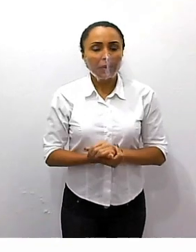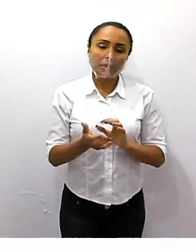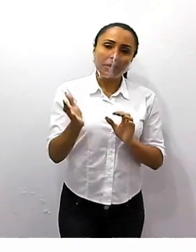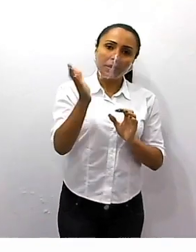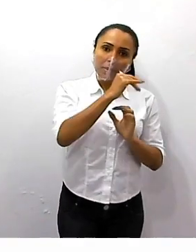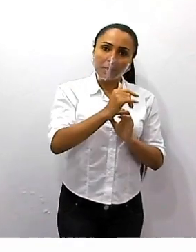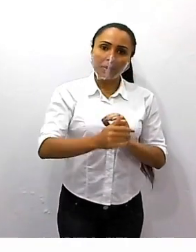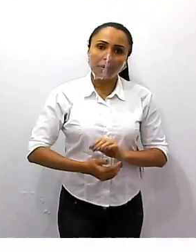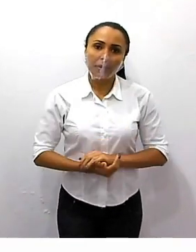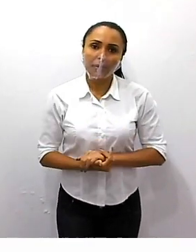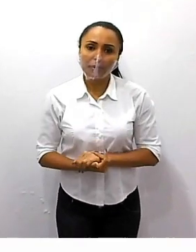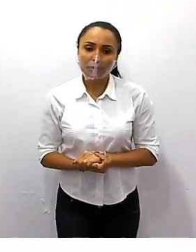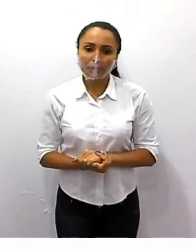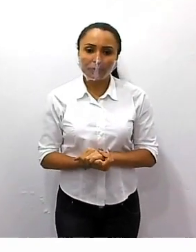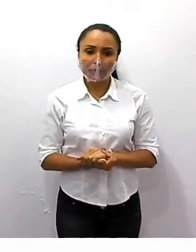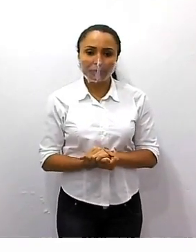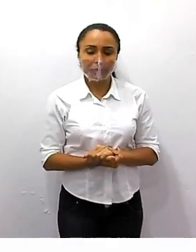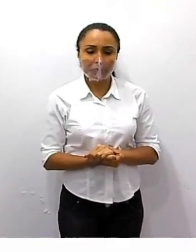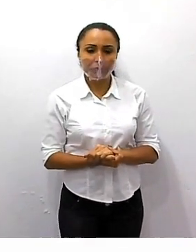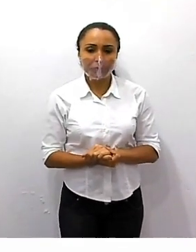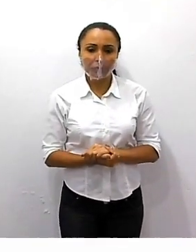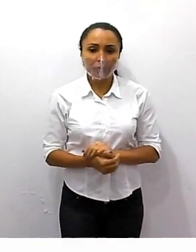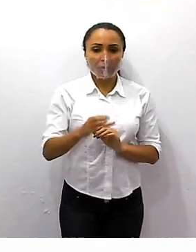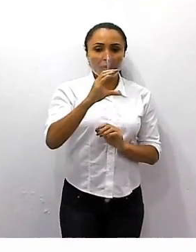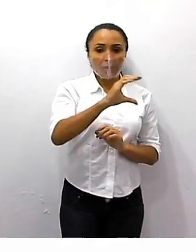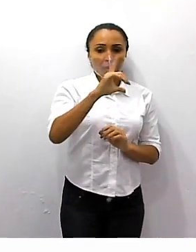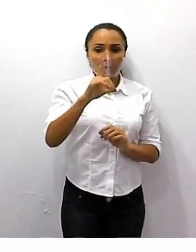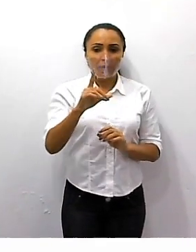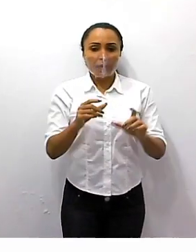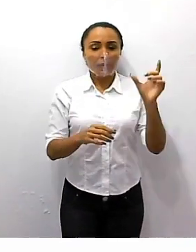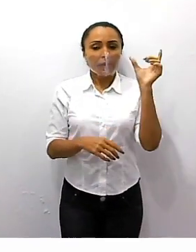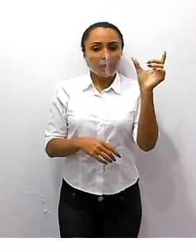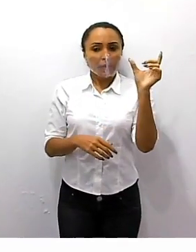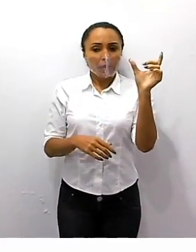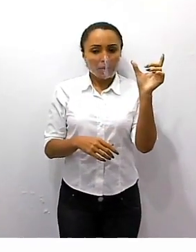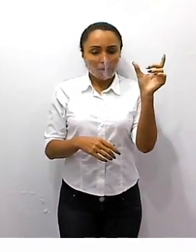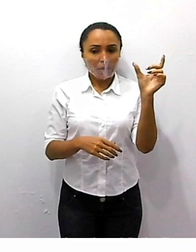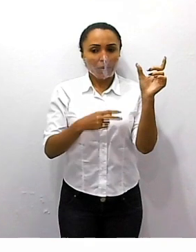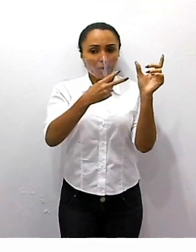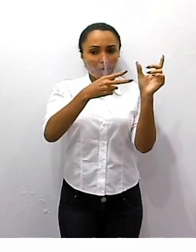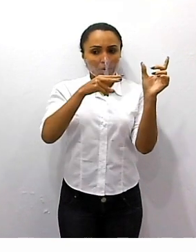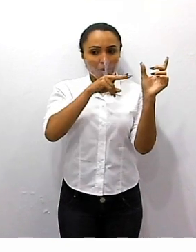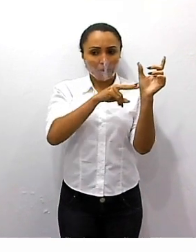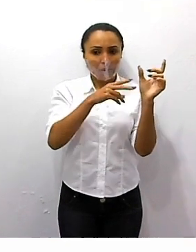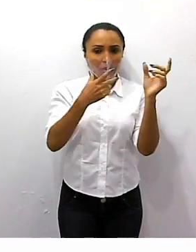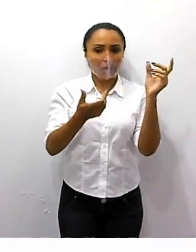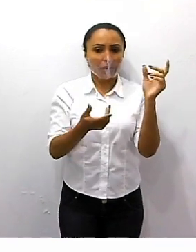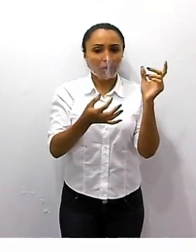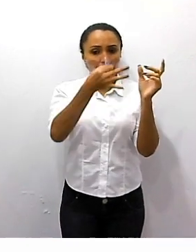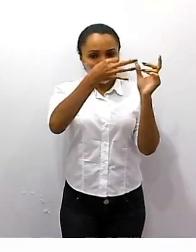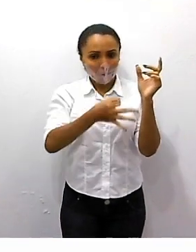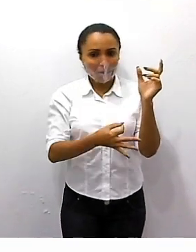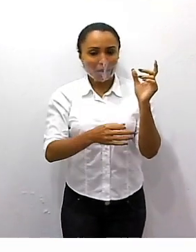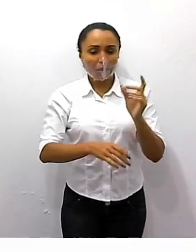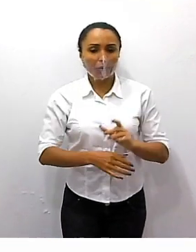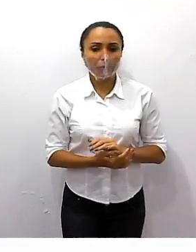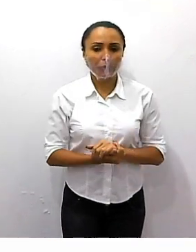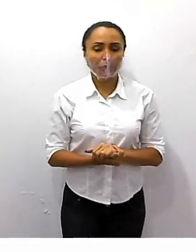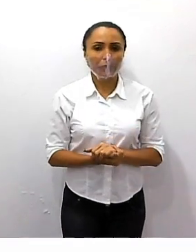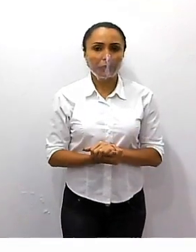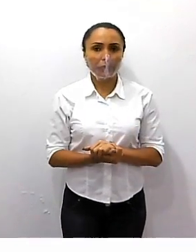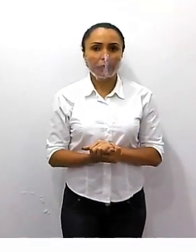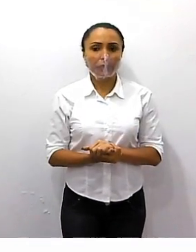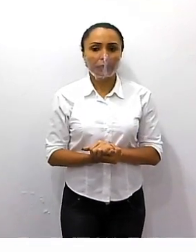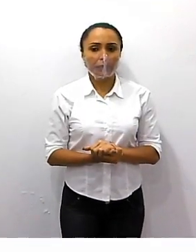olha, mais uma questão. A classificação das conjunções destacadas abaixo estão corretas, exceto,